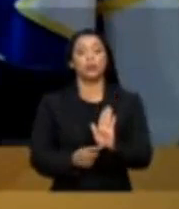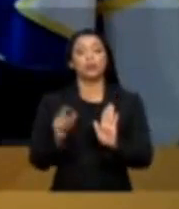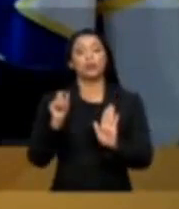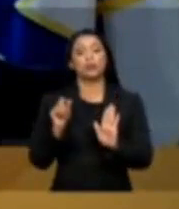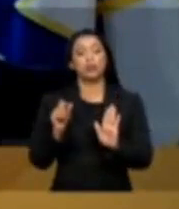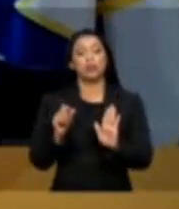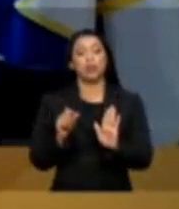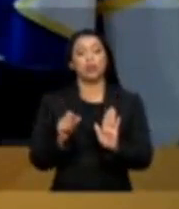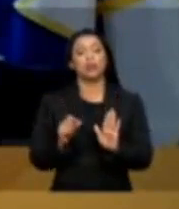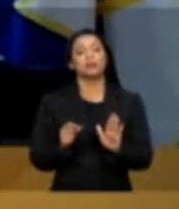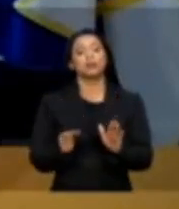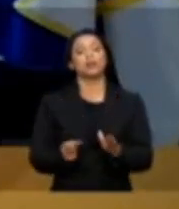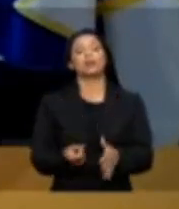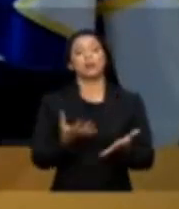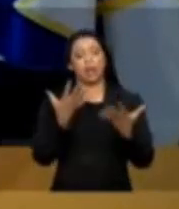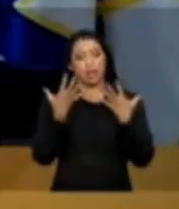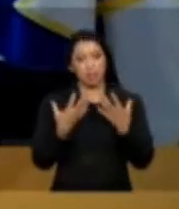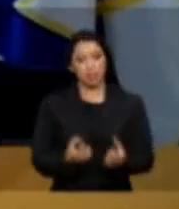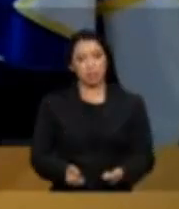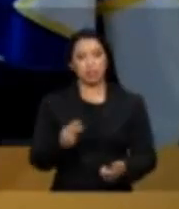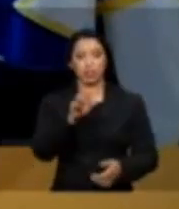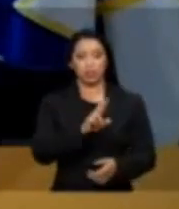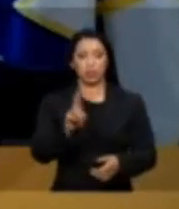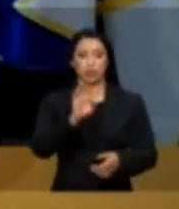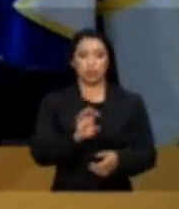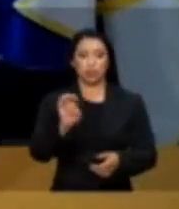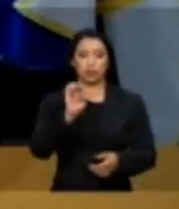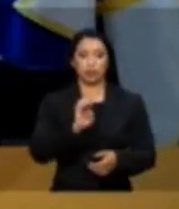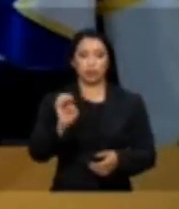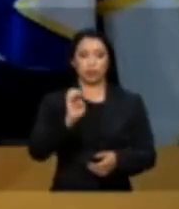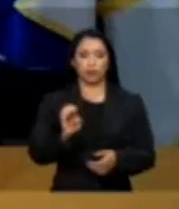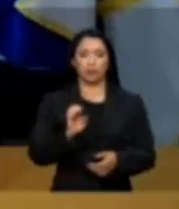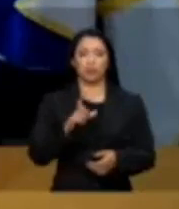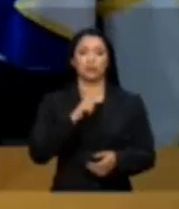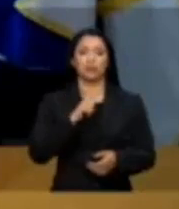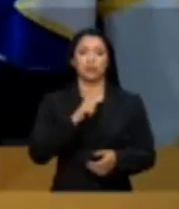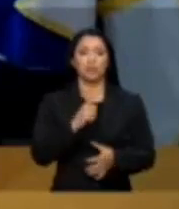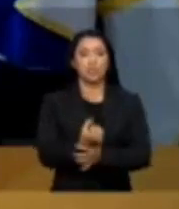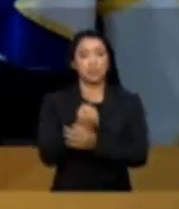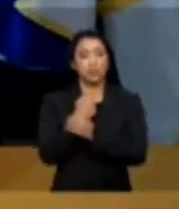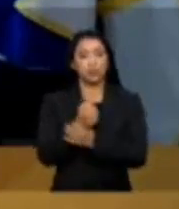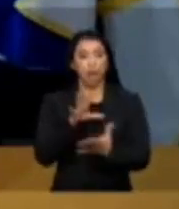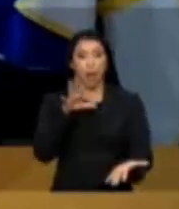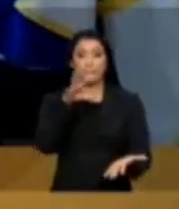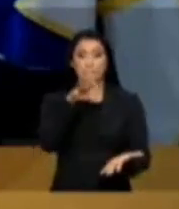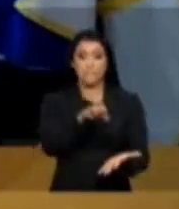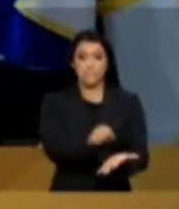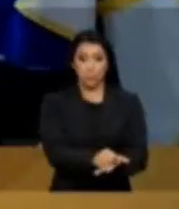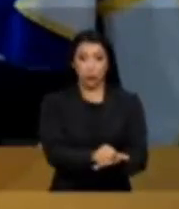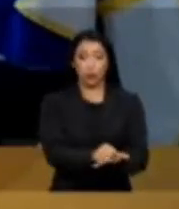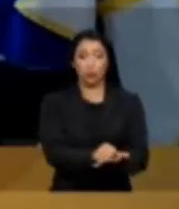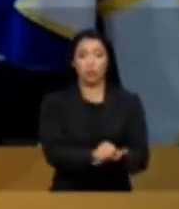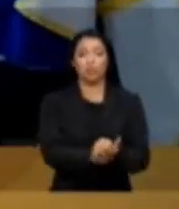pelo provimento do recurso extraordinário para que seja assegurada a posse da